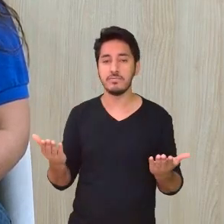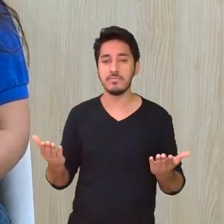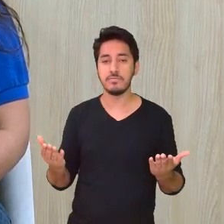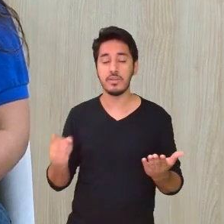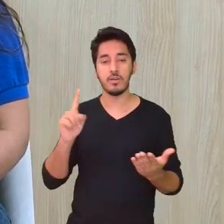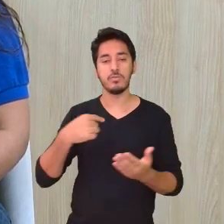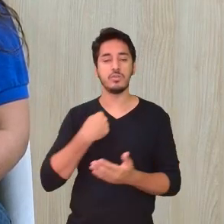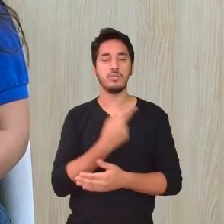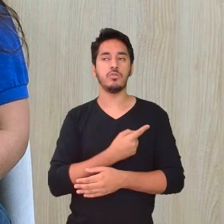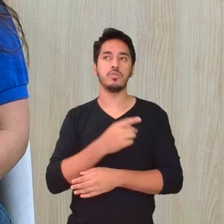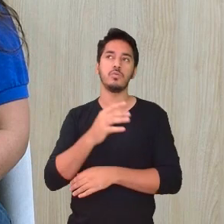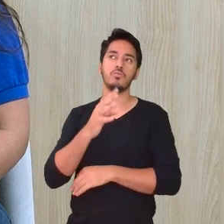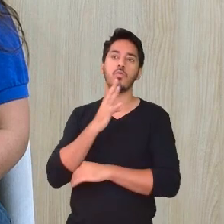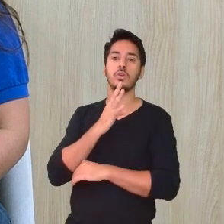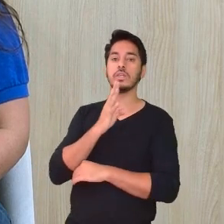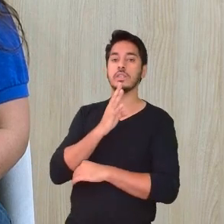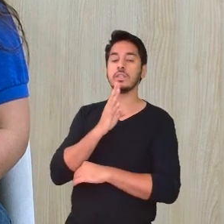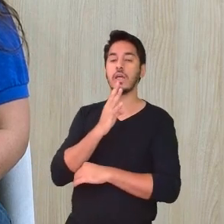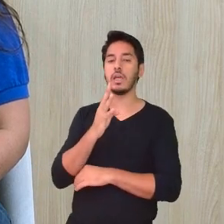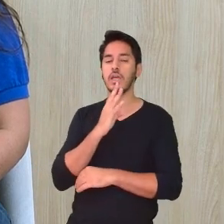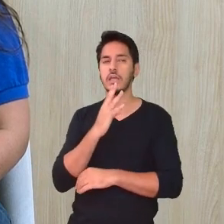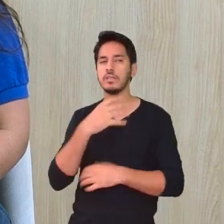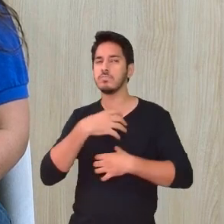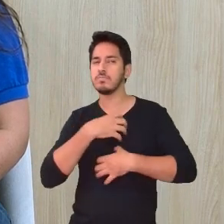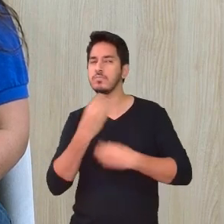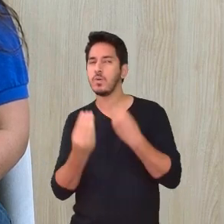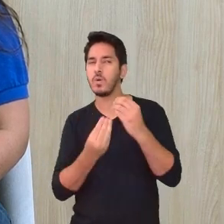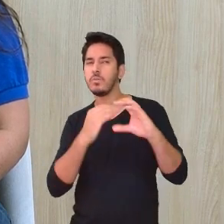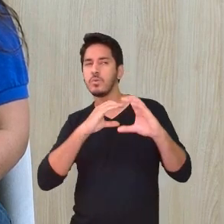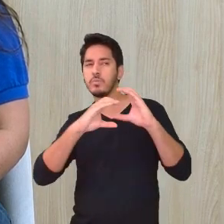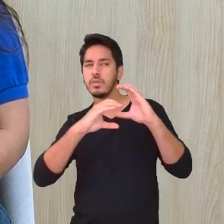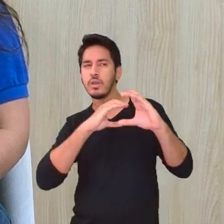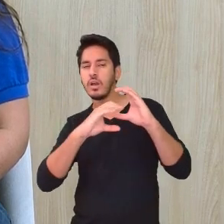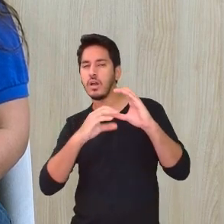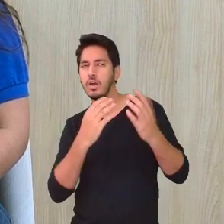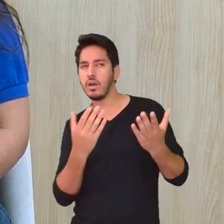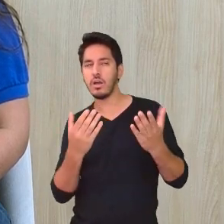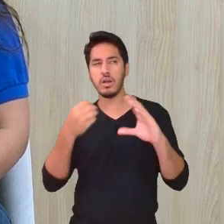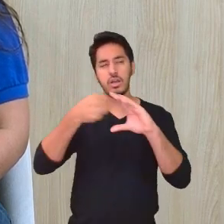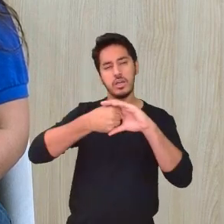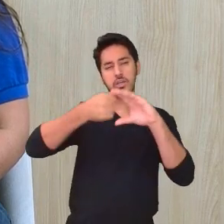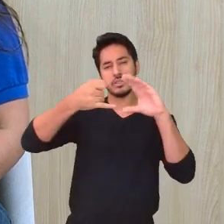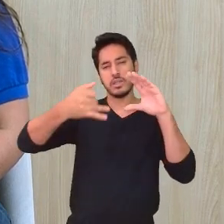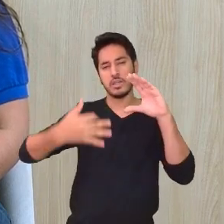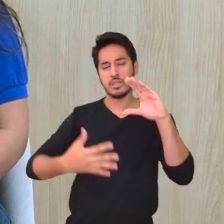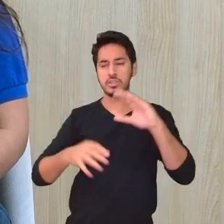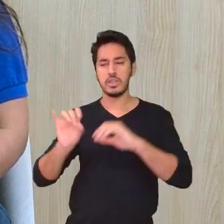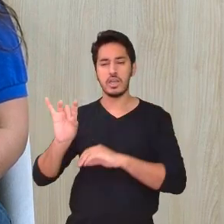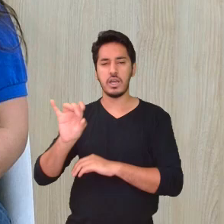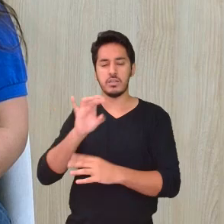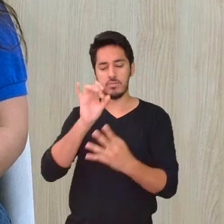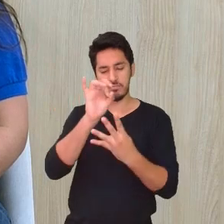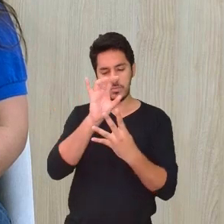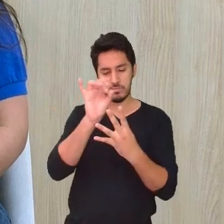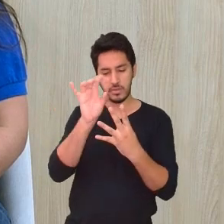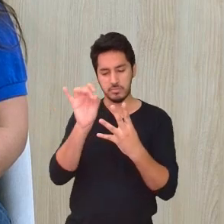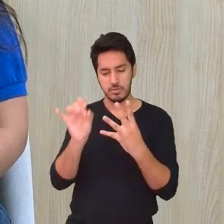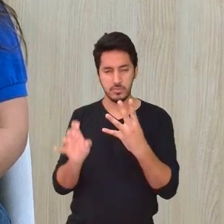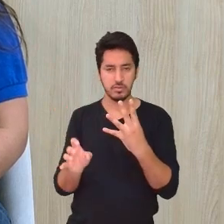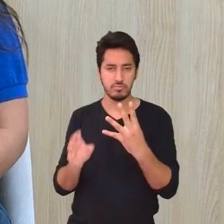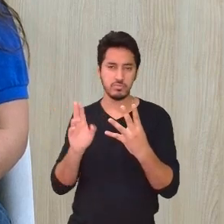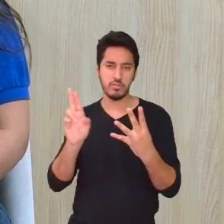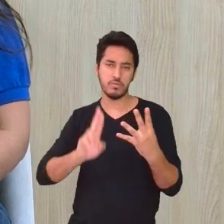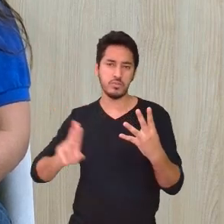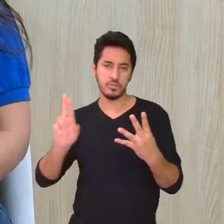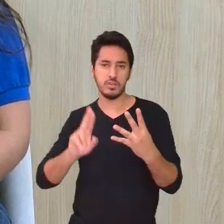gente conhecesse aquela maneira de se comunicar, aquelas características que cada uma daquelas áreas, no caso que eu estava